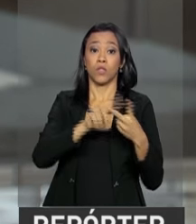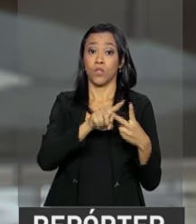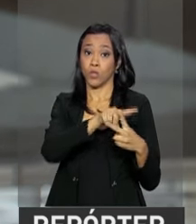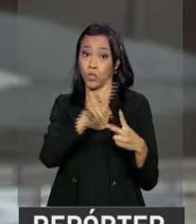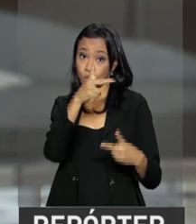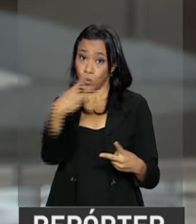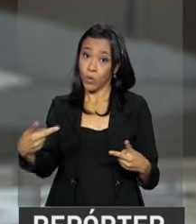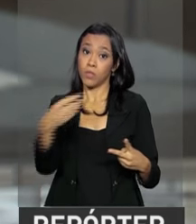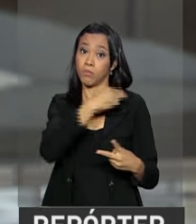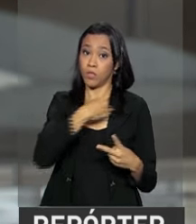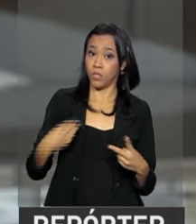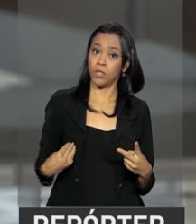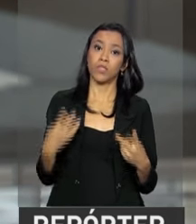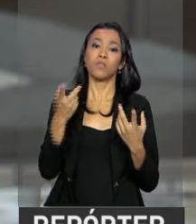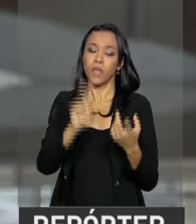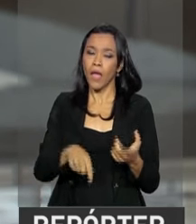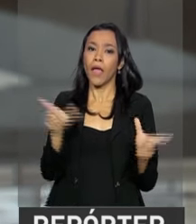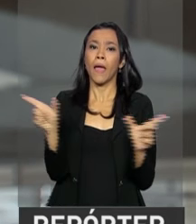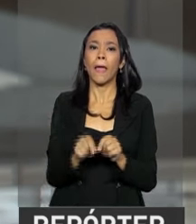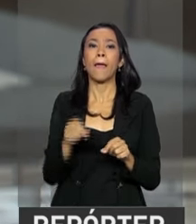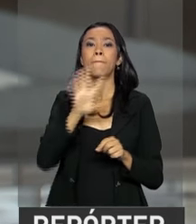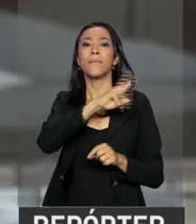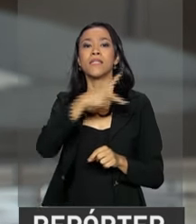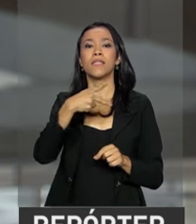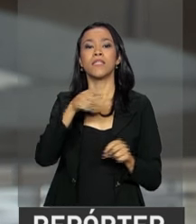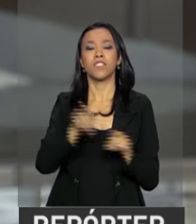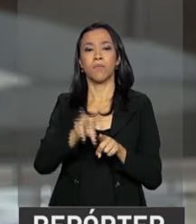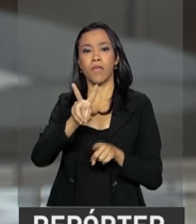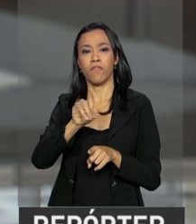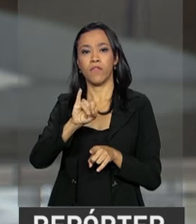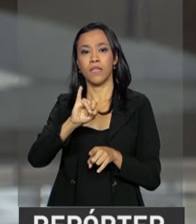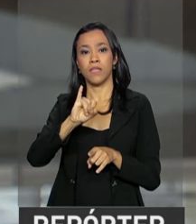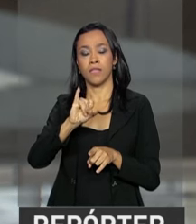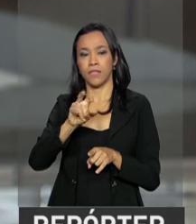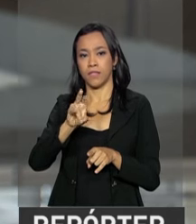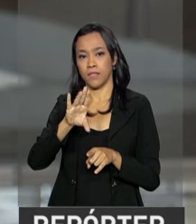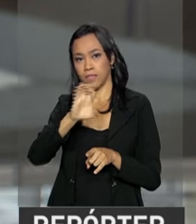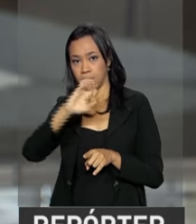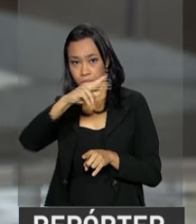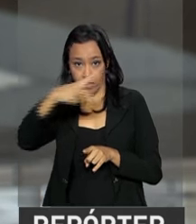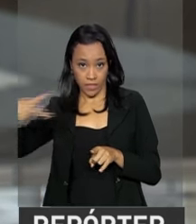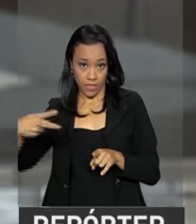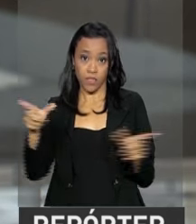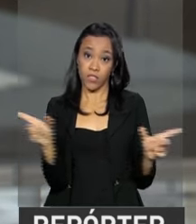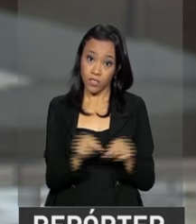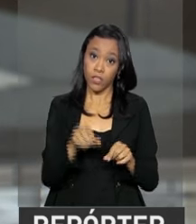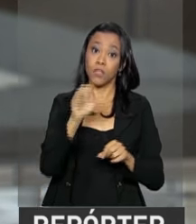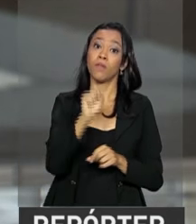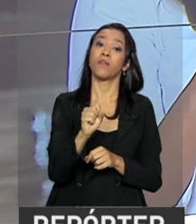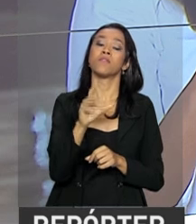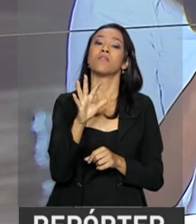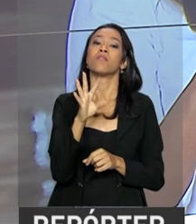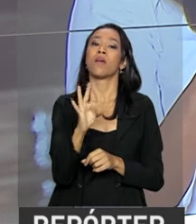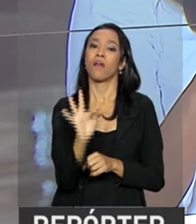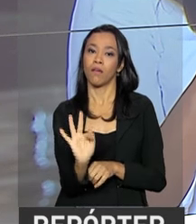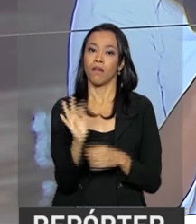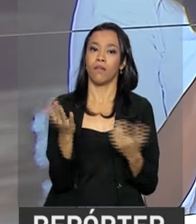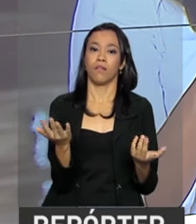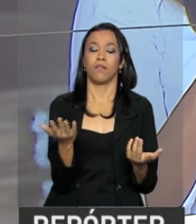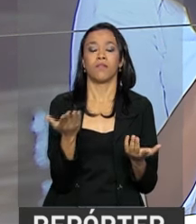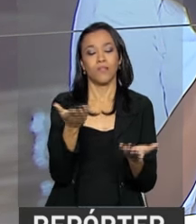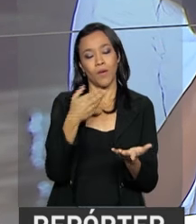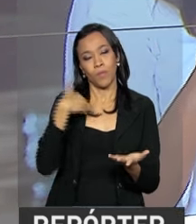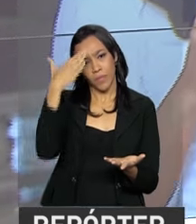Humberto Martins nos cargos de presidente e vice-presidente do Superior Tribunal de Justiça. Leandro. Obrigado, Paola, pelas